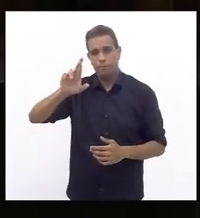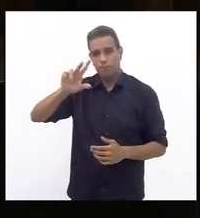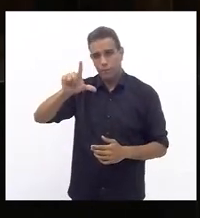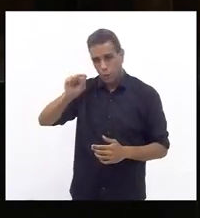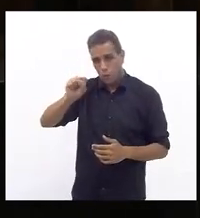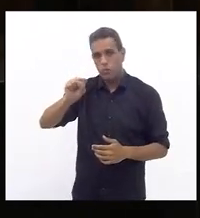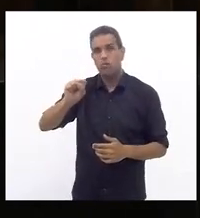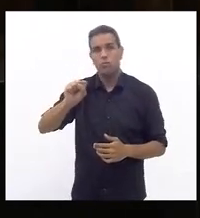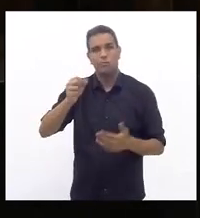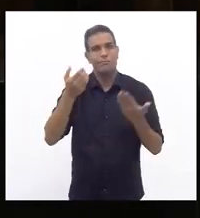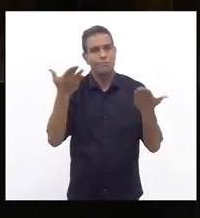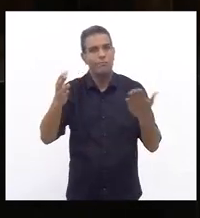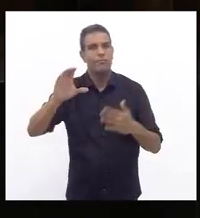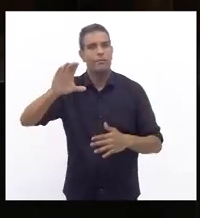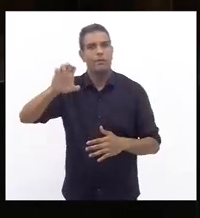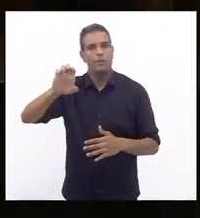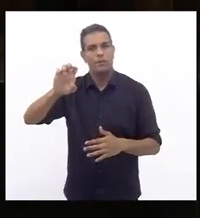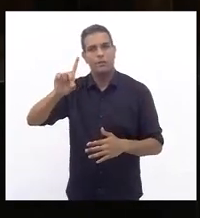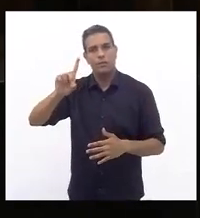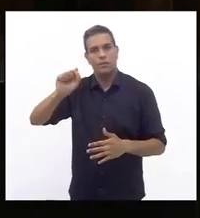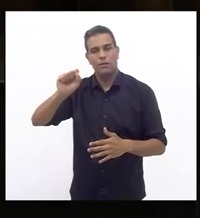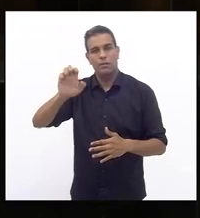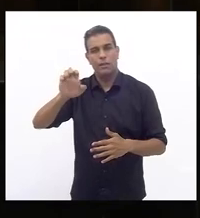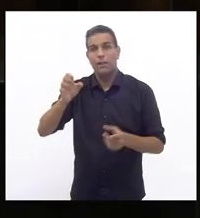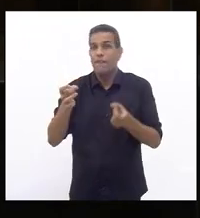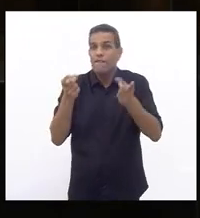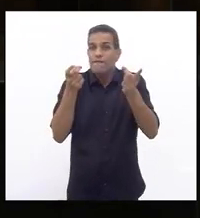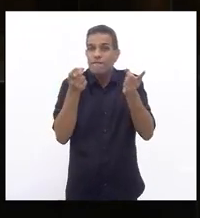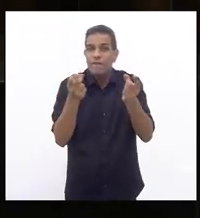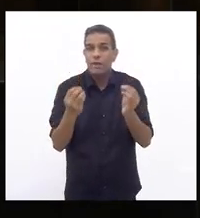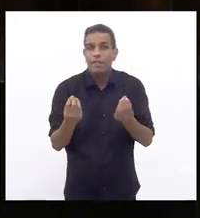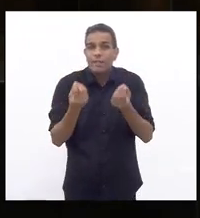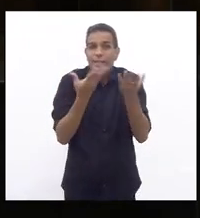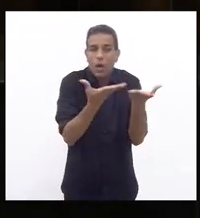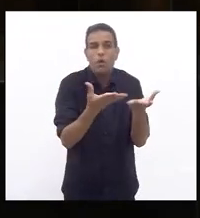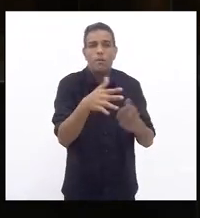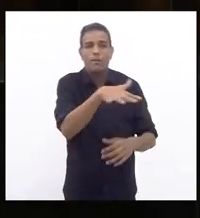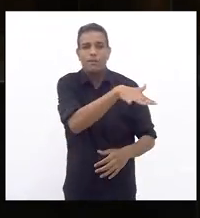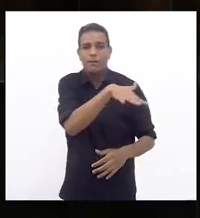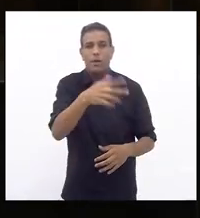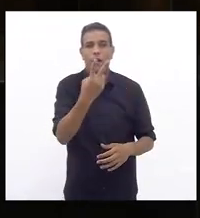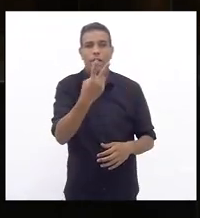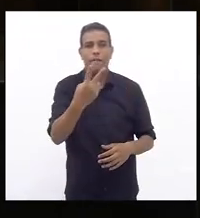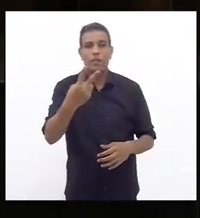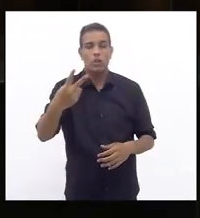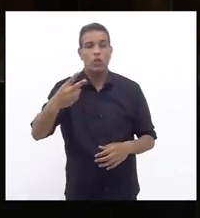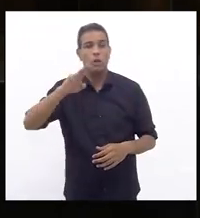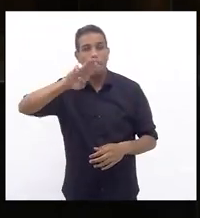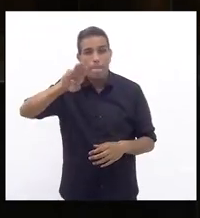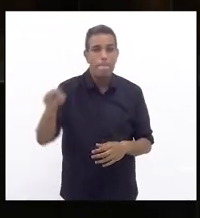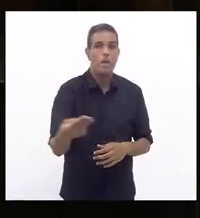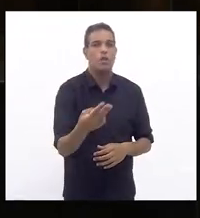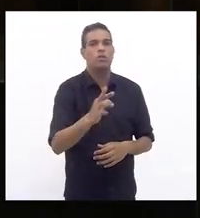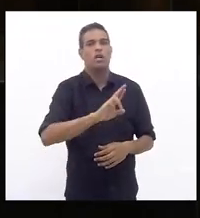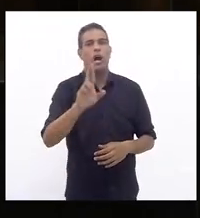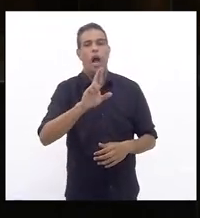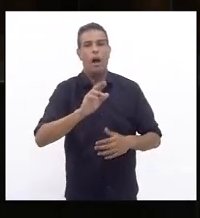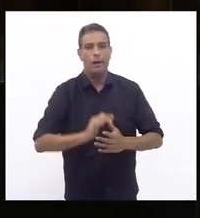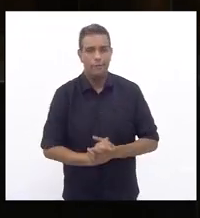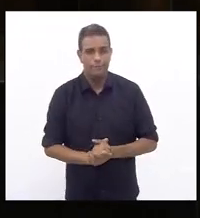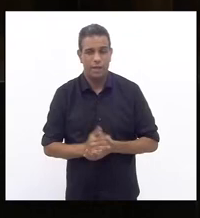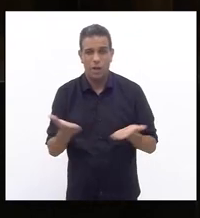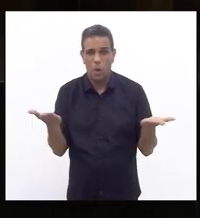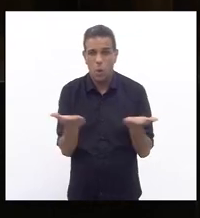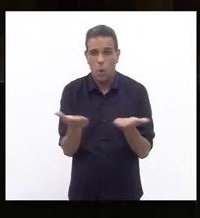SEDAI deu os cofres públicos, como bem disse a deputada Renata Souza, 22 bilhões, como a gente tem hoje,